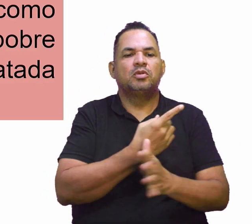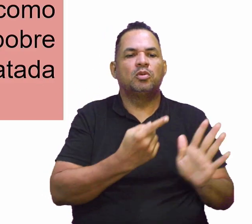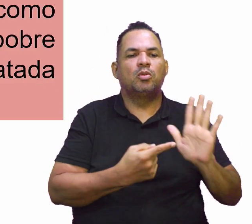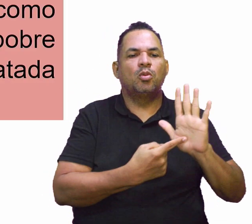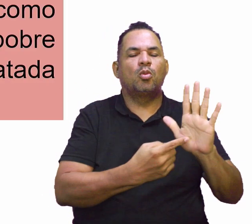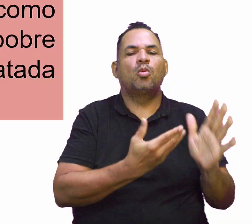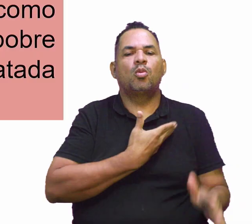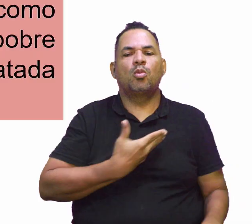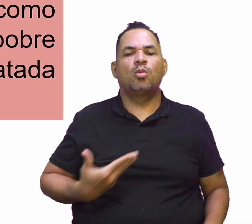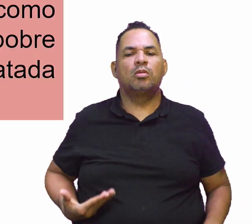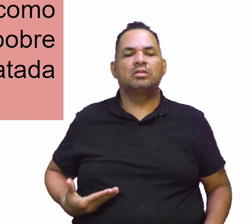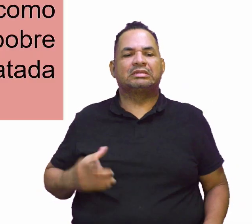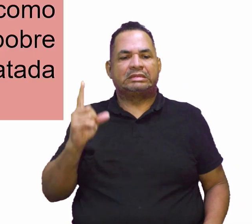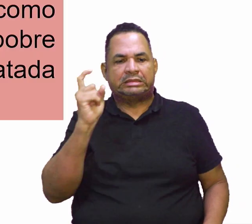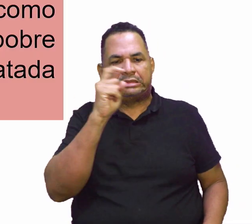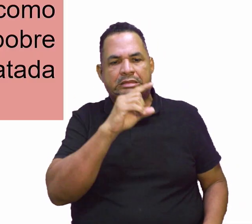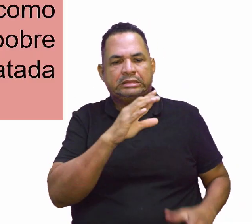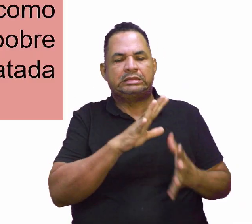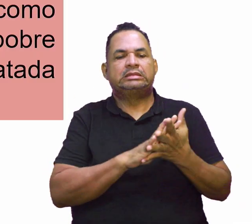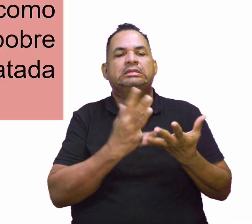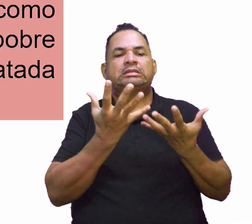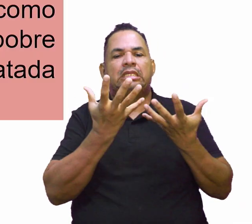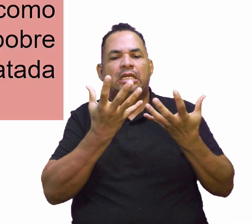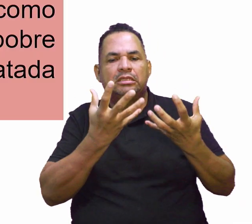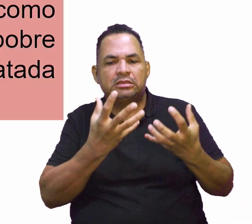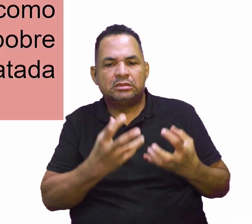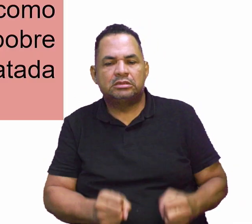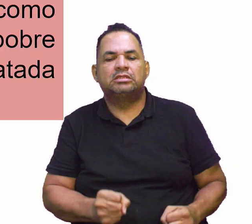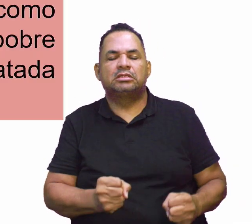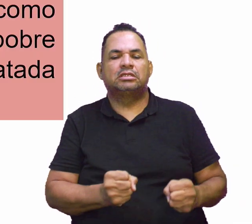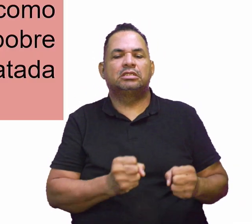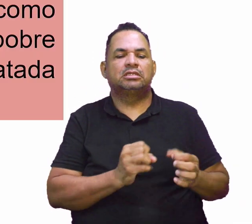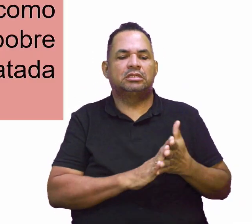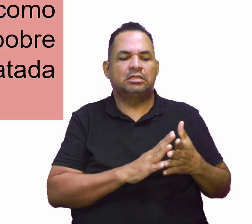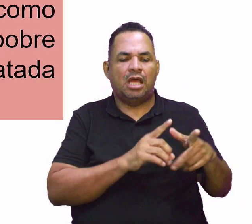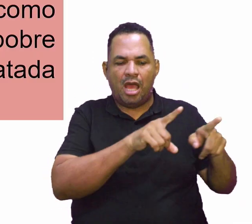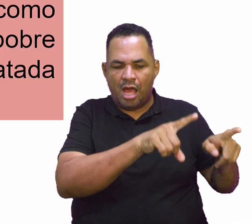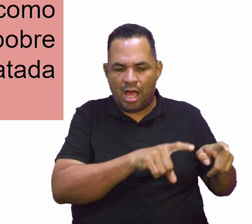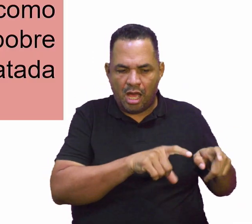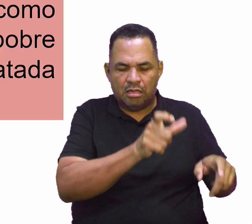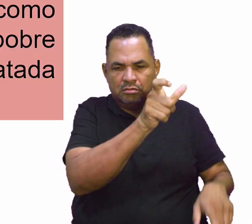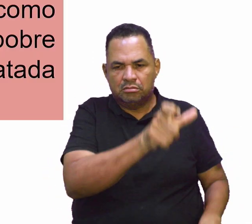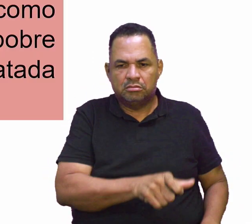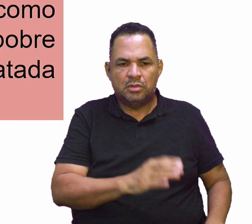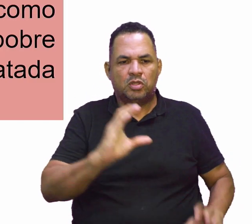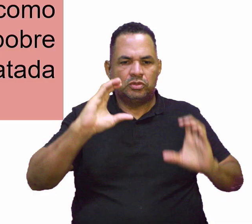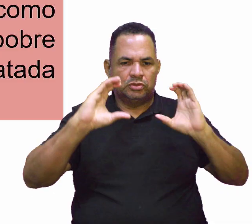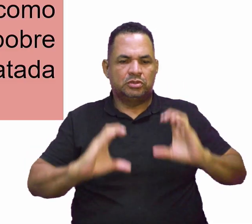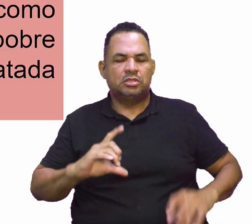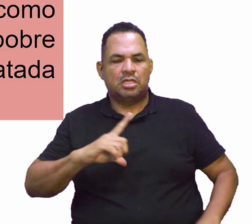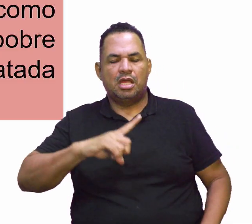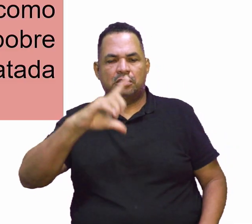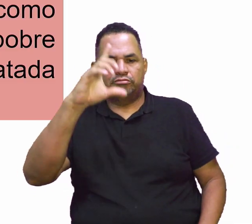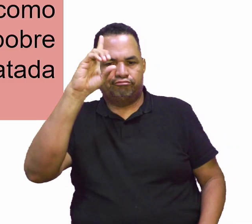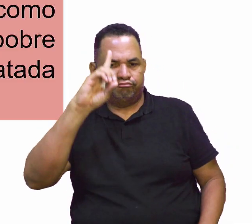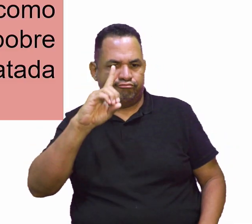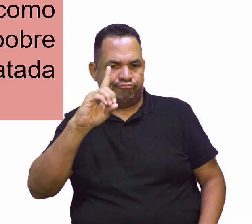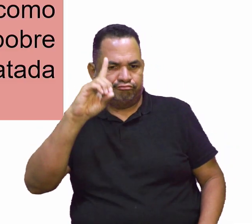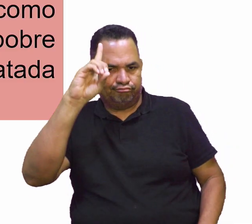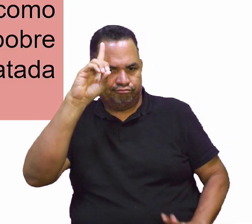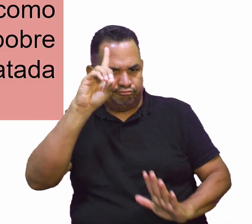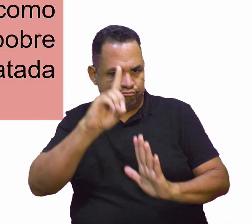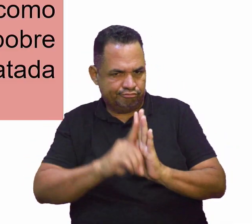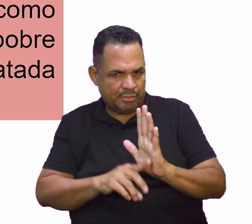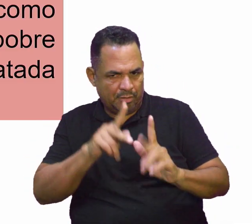tinha dificuldade de reconhecer os sertanejos como cidadãos com direitos. A população pobre do campo